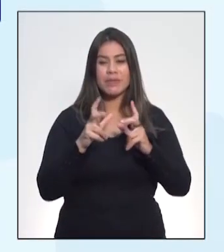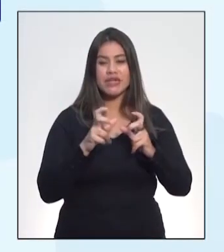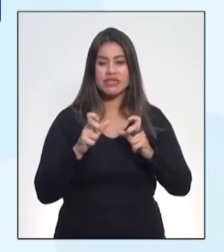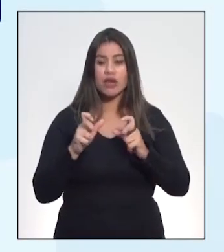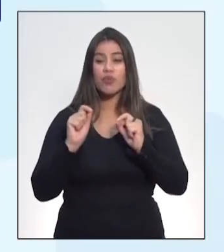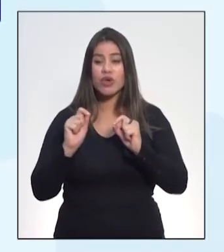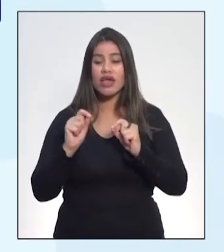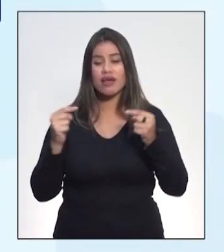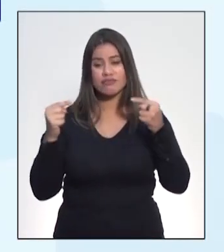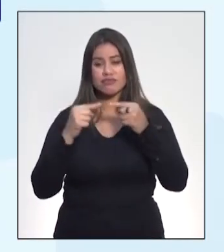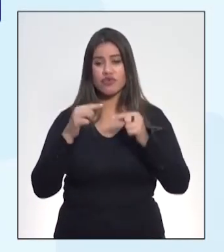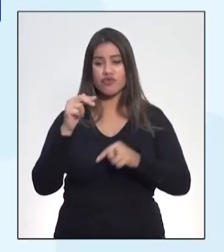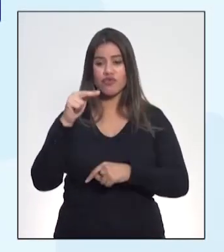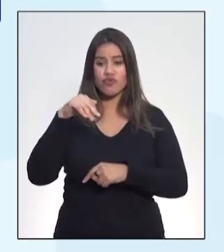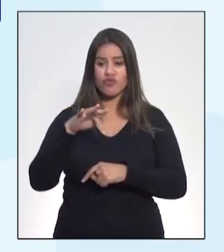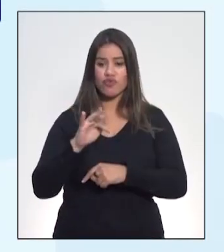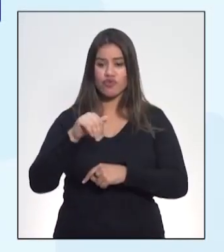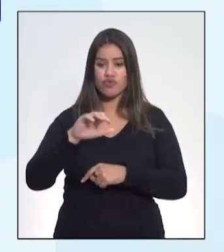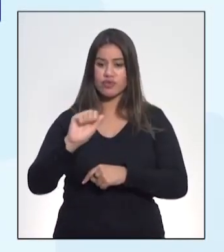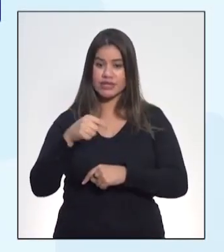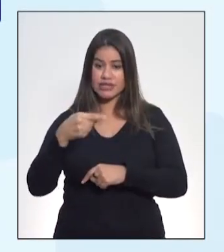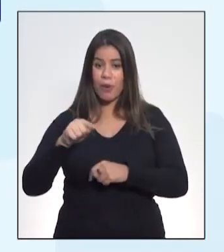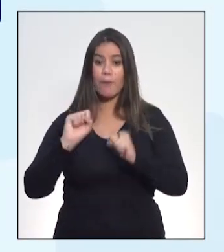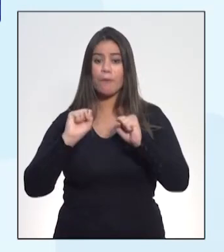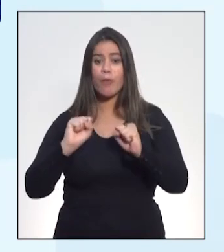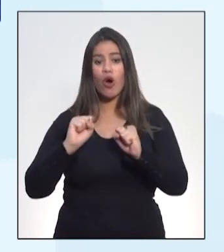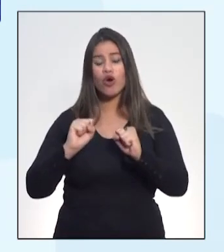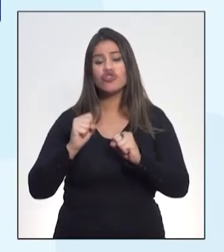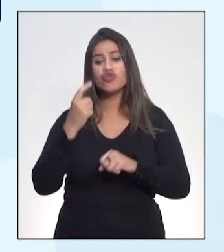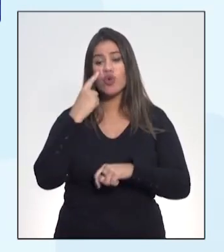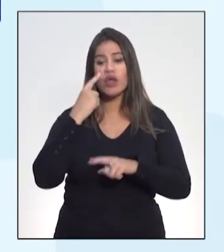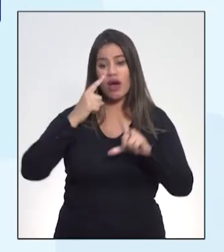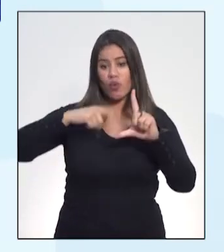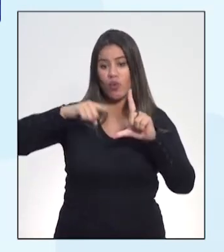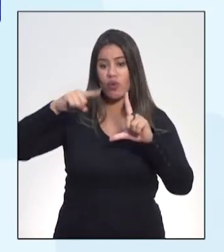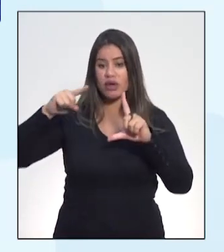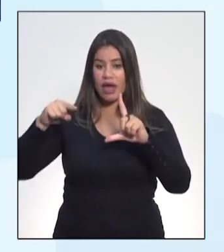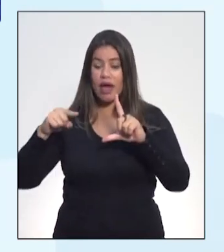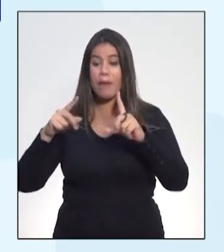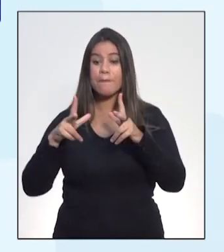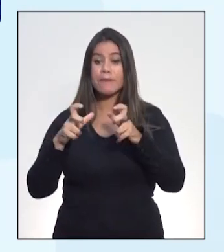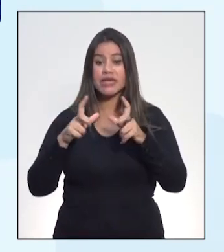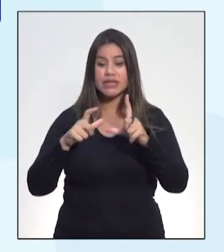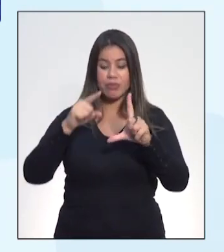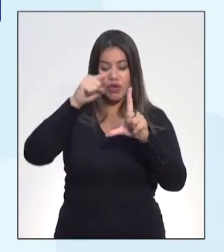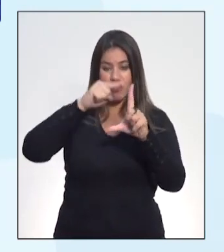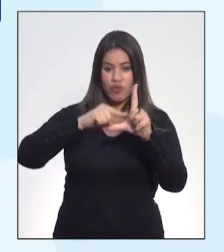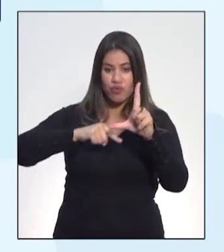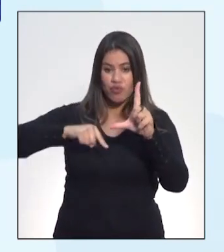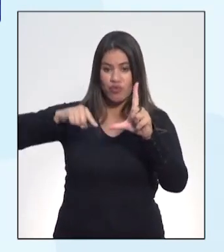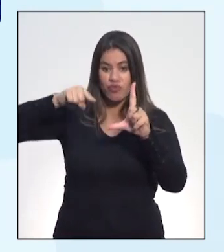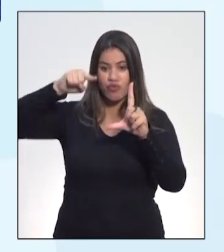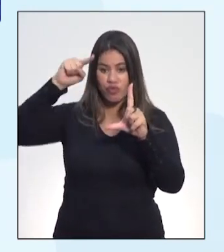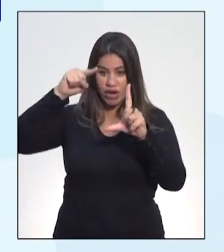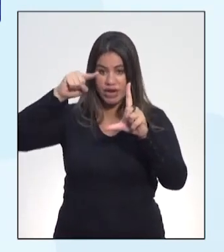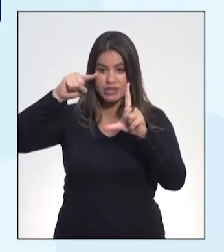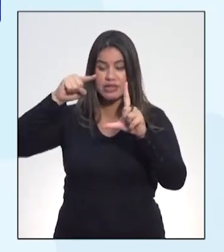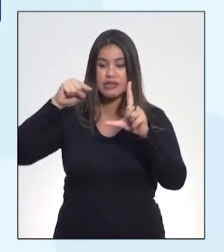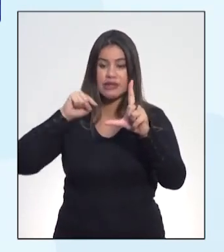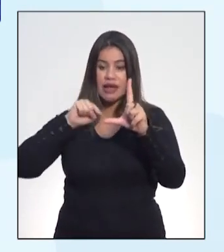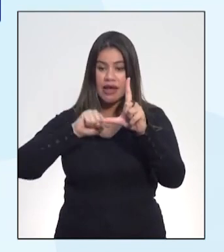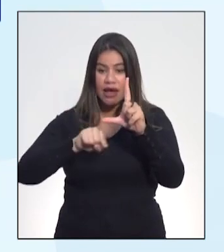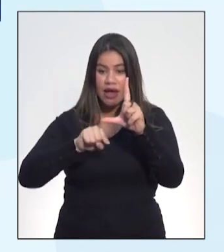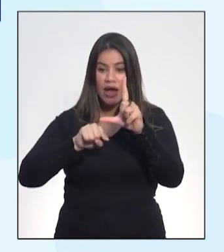de função, que você podia olhar pelo gráfico e perceber que o vértice é exatamente onde está cruzando o eixo X e